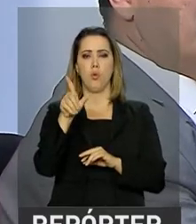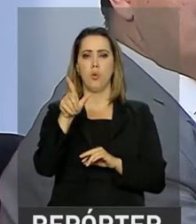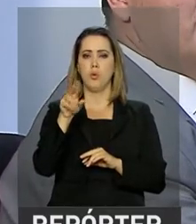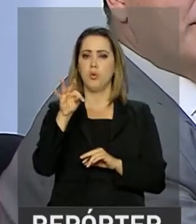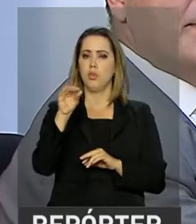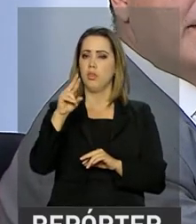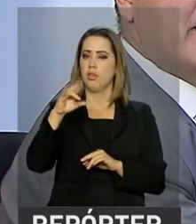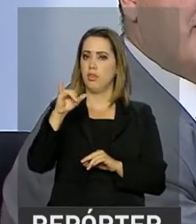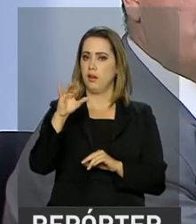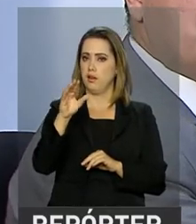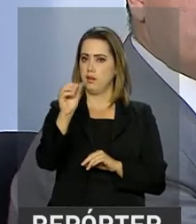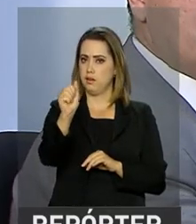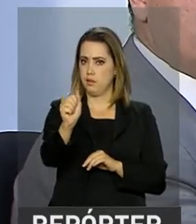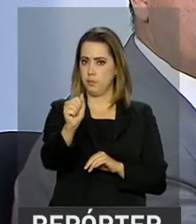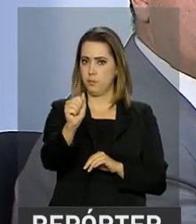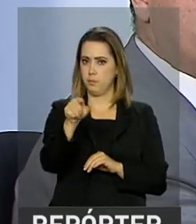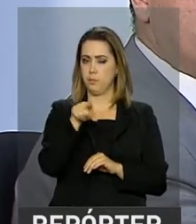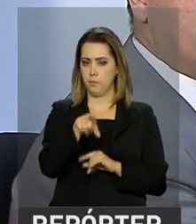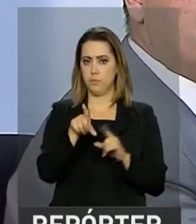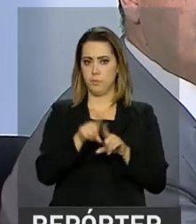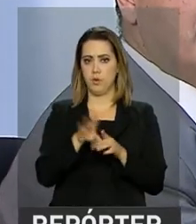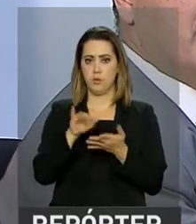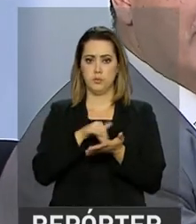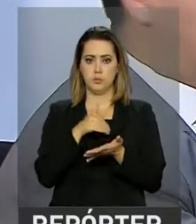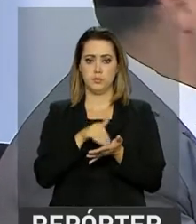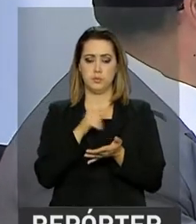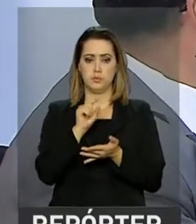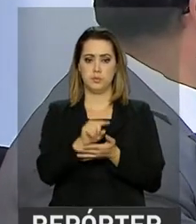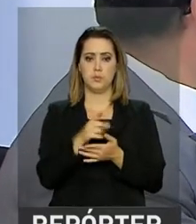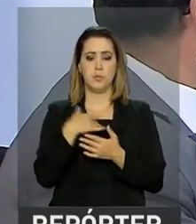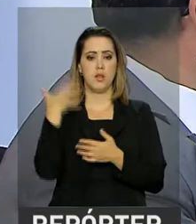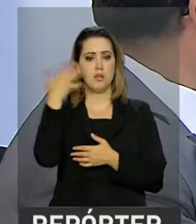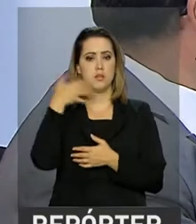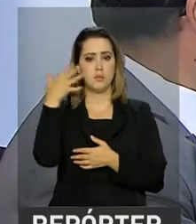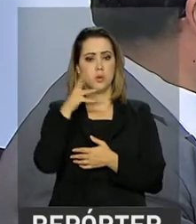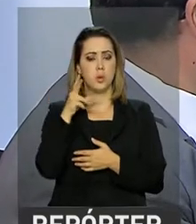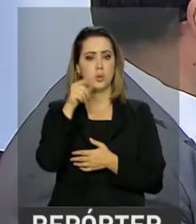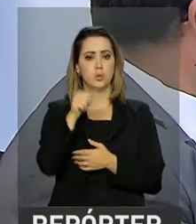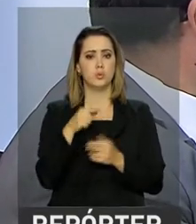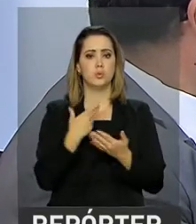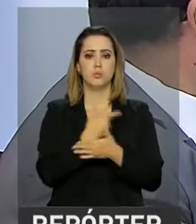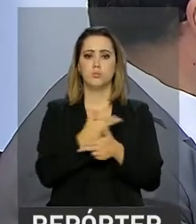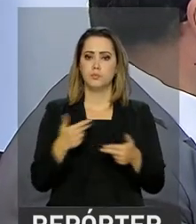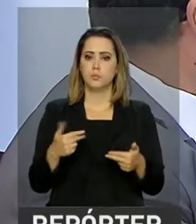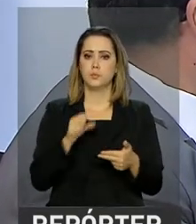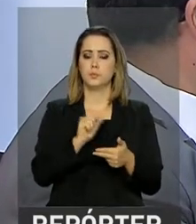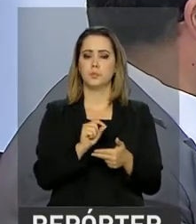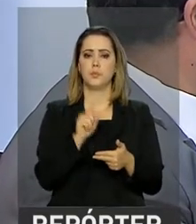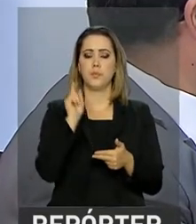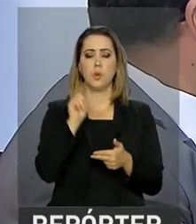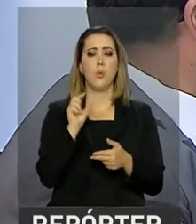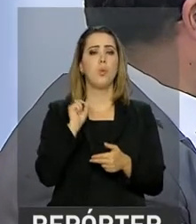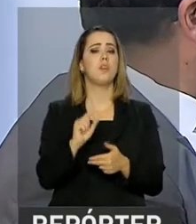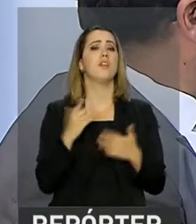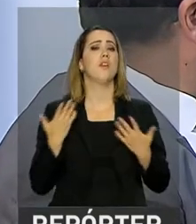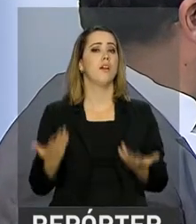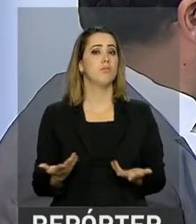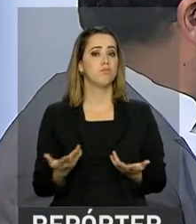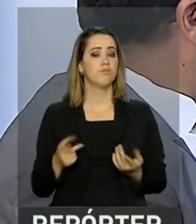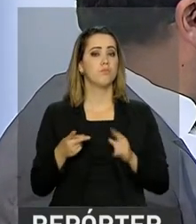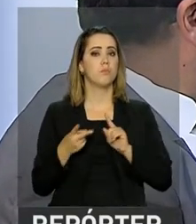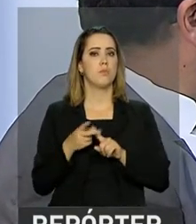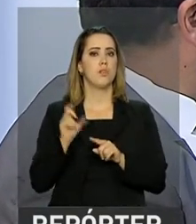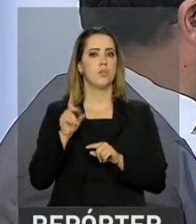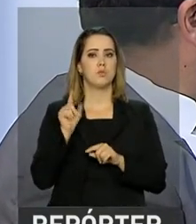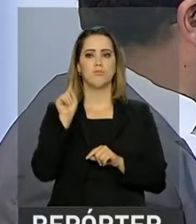portal para que o aluno se inscreva no Pronatec voluntário. Aqui está explicado, em linhas gerais, o que é o Pronatec voluntário e basta